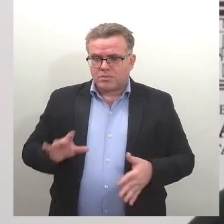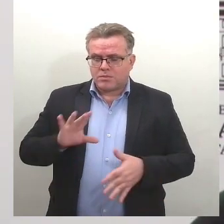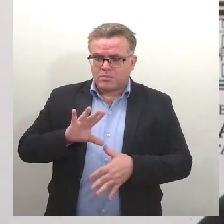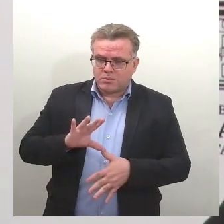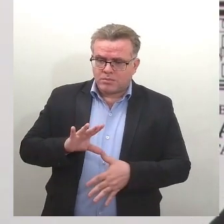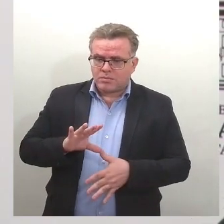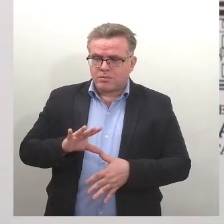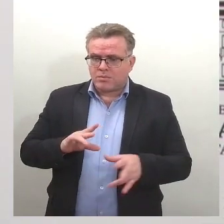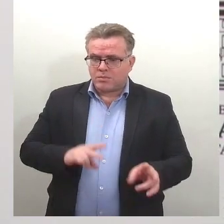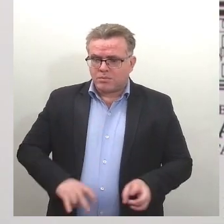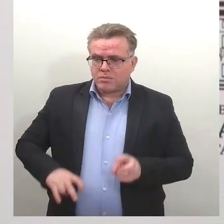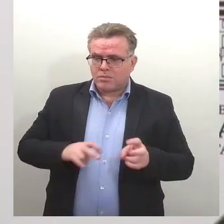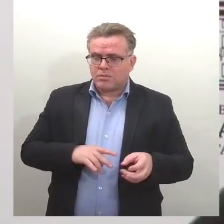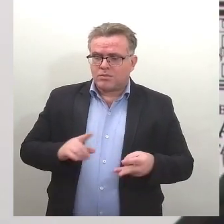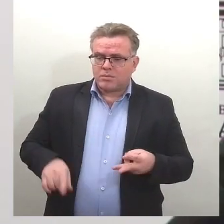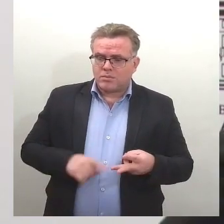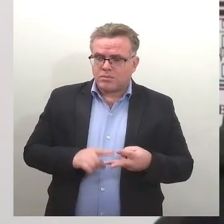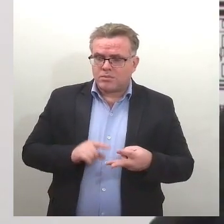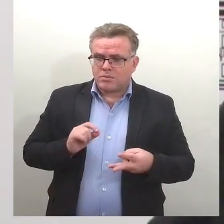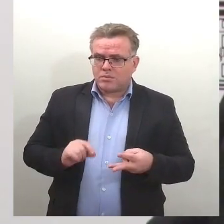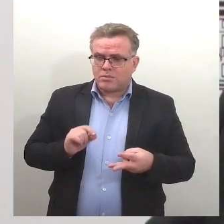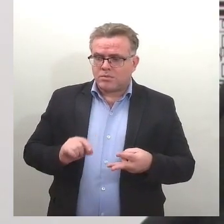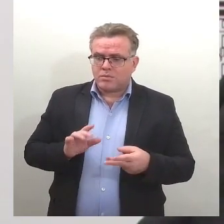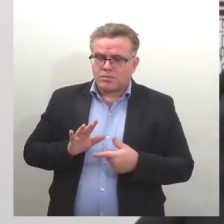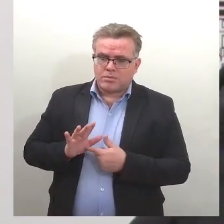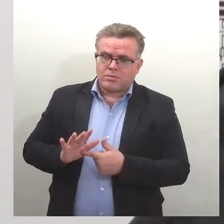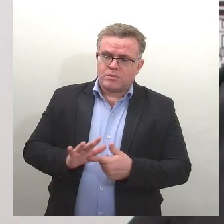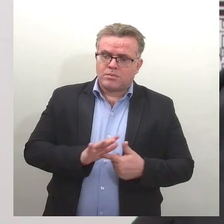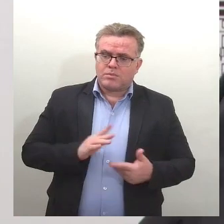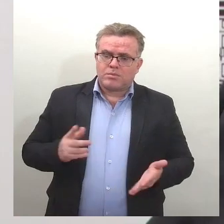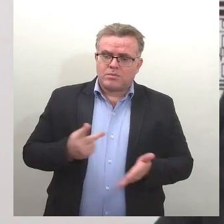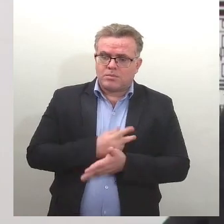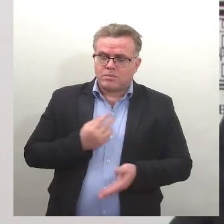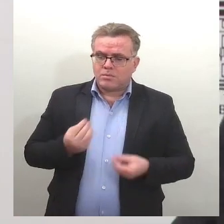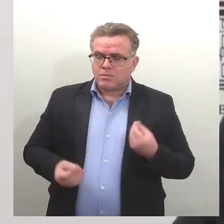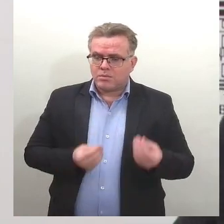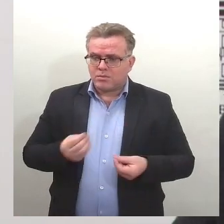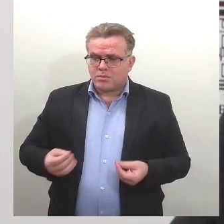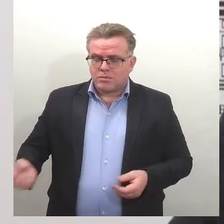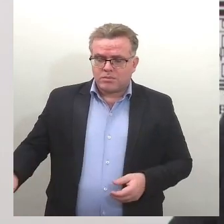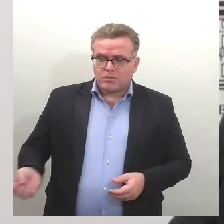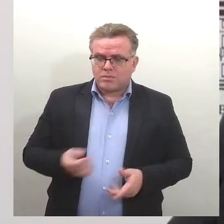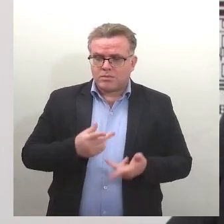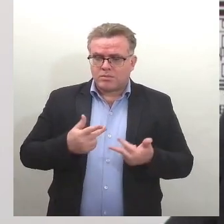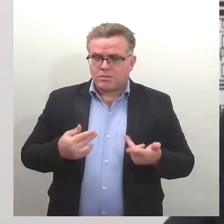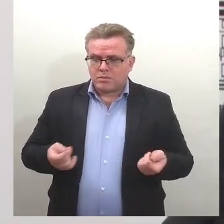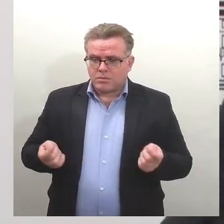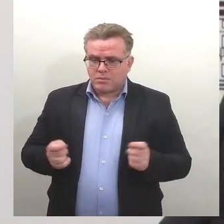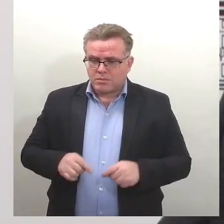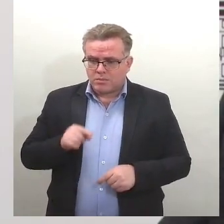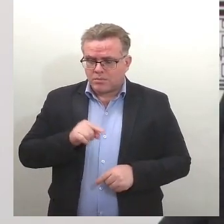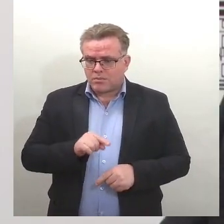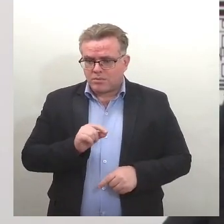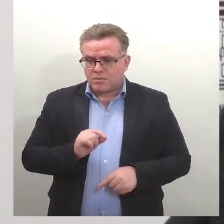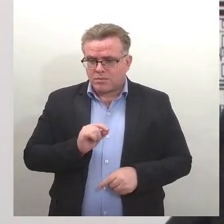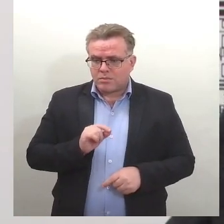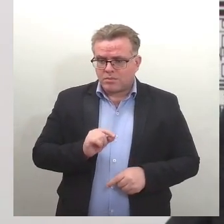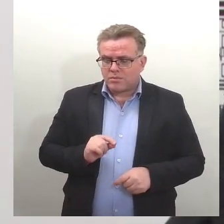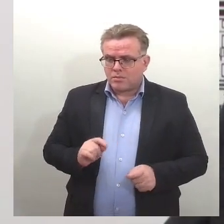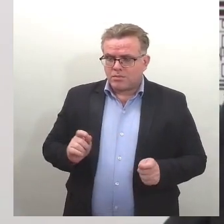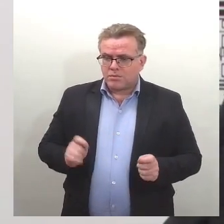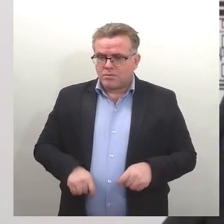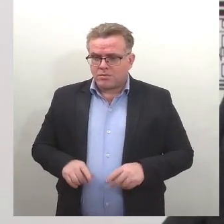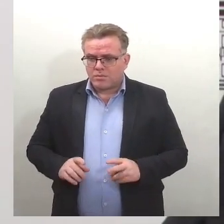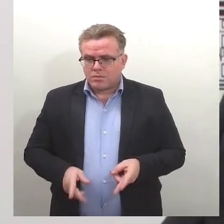trouxemos a questão das novas demandas que nós temos para aquela região, que é uma região de extrema importância para a